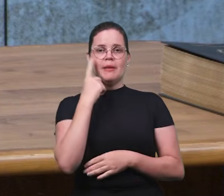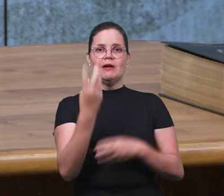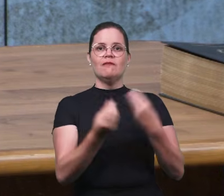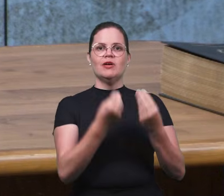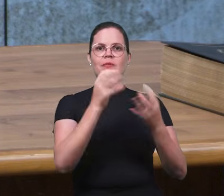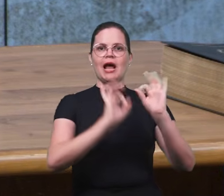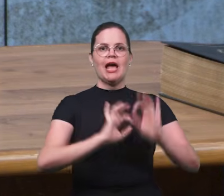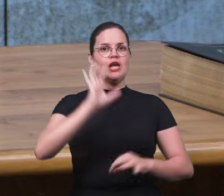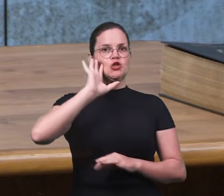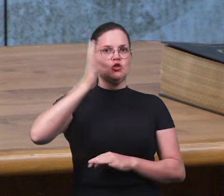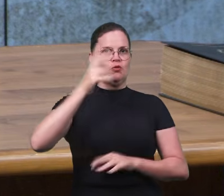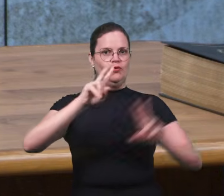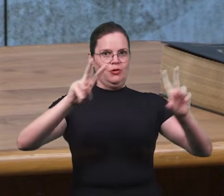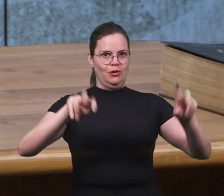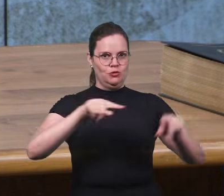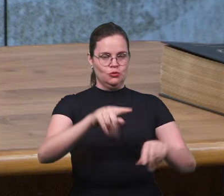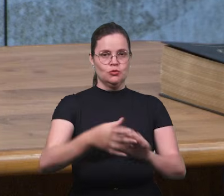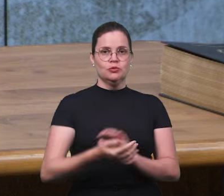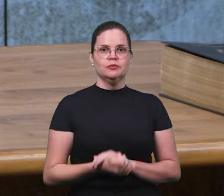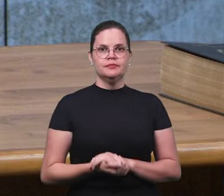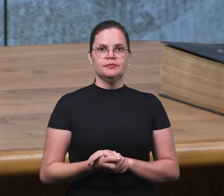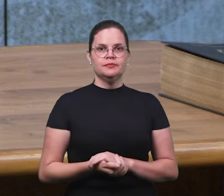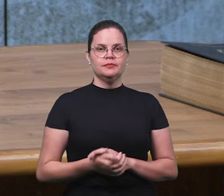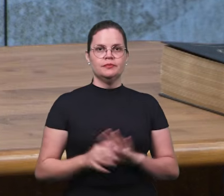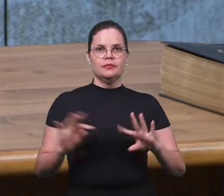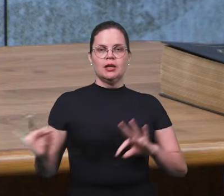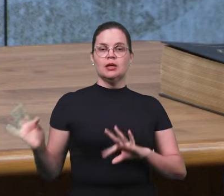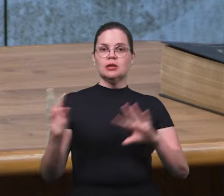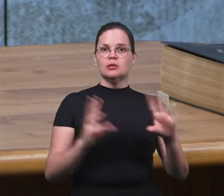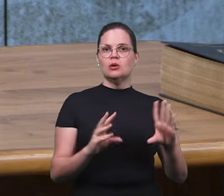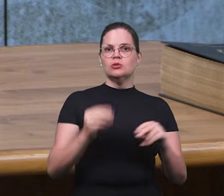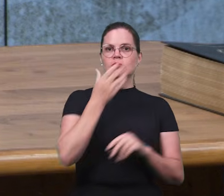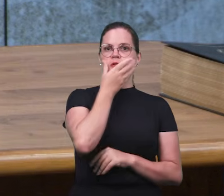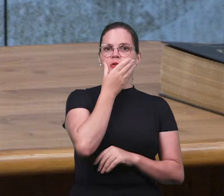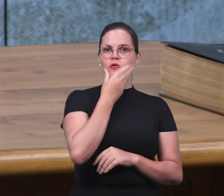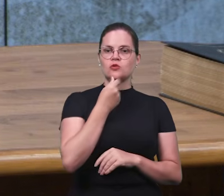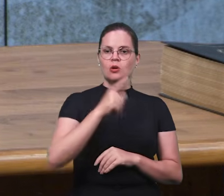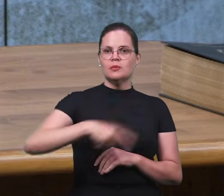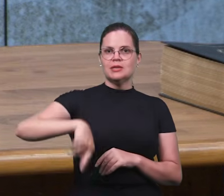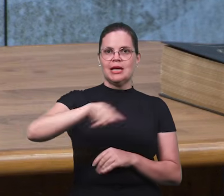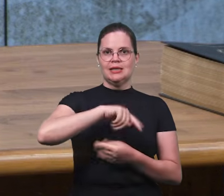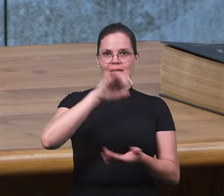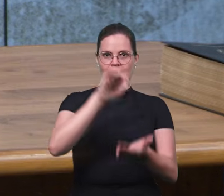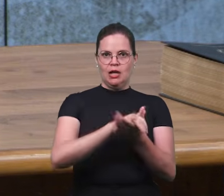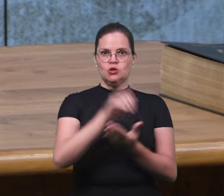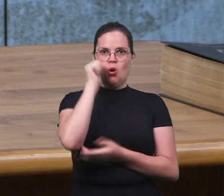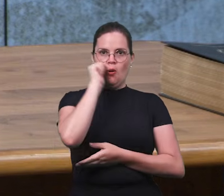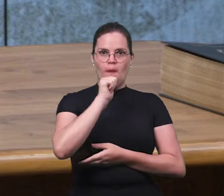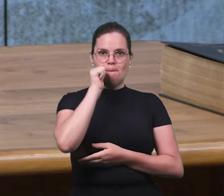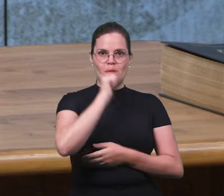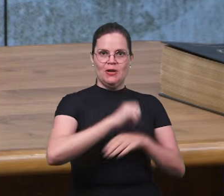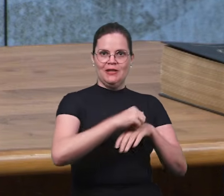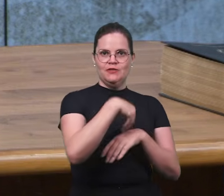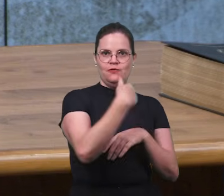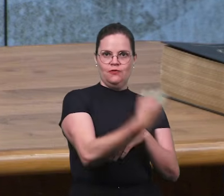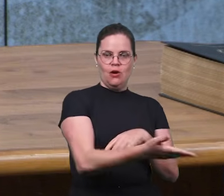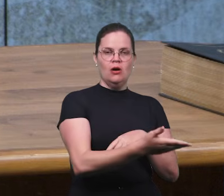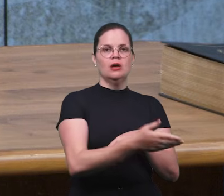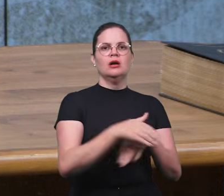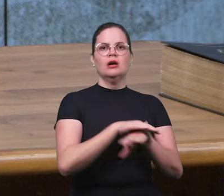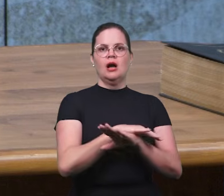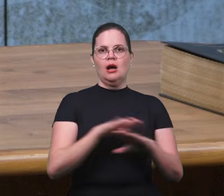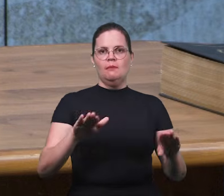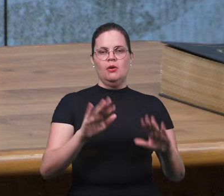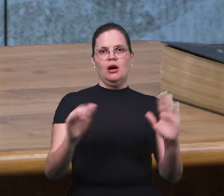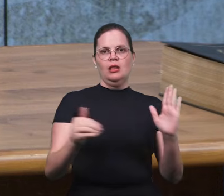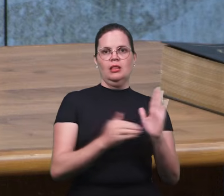negócio. E acabaram com todos os homens que casaram com mulheres estranhas até o primeiro dia